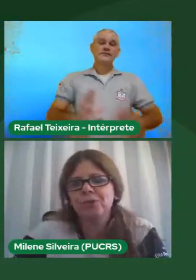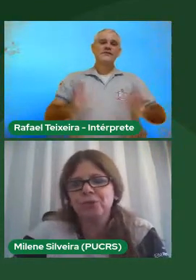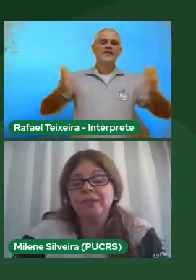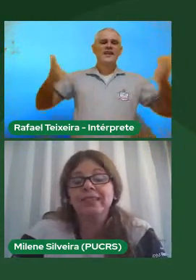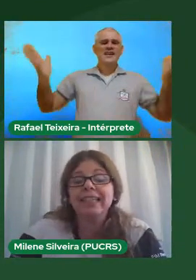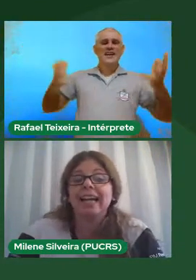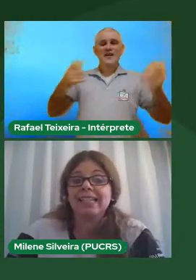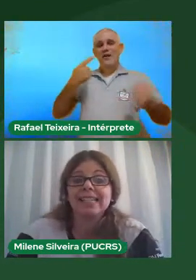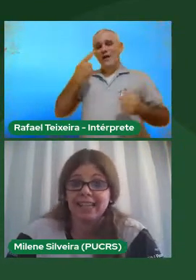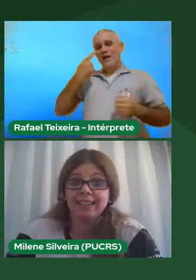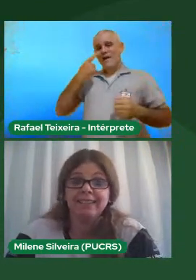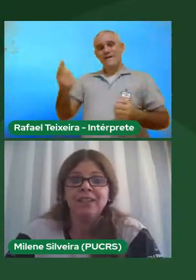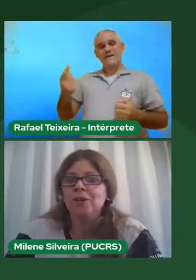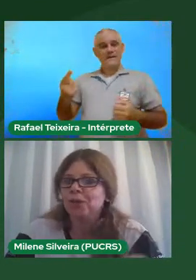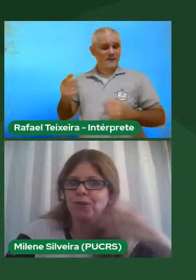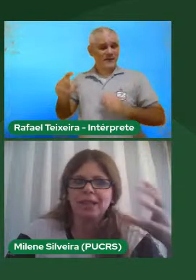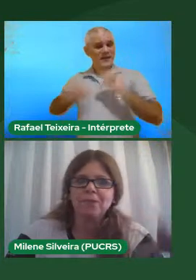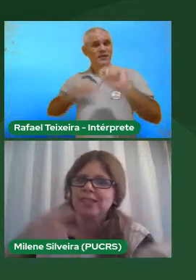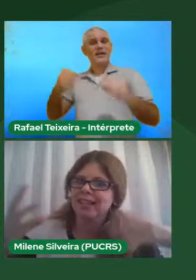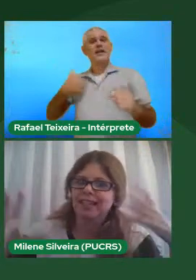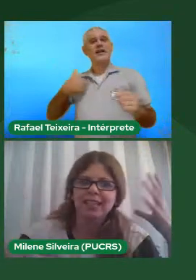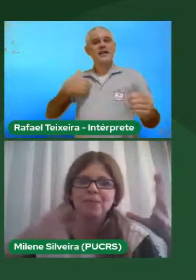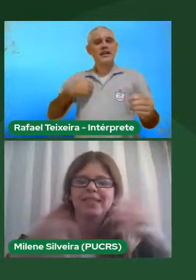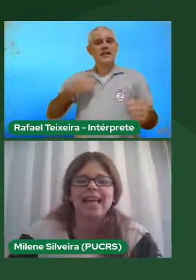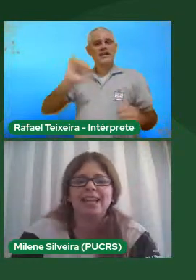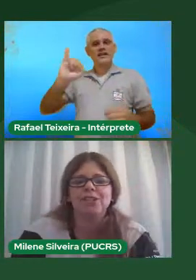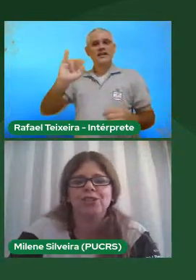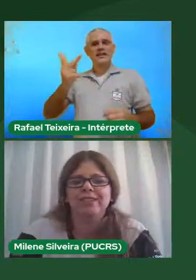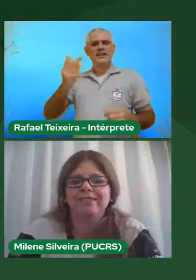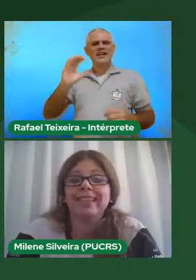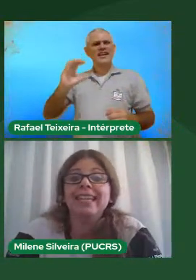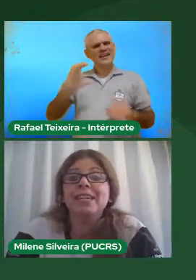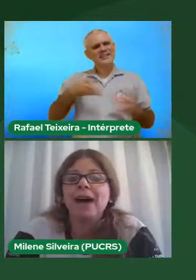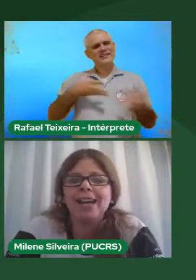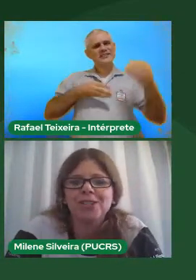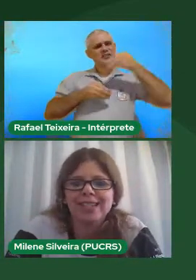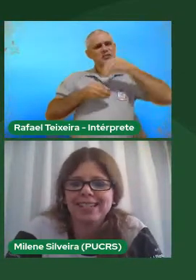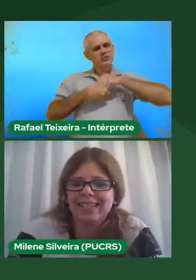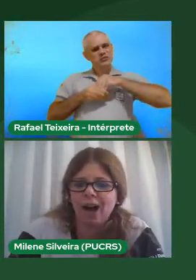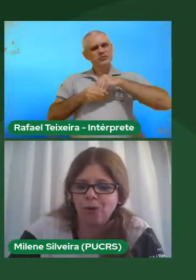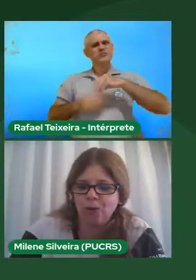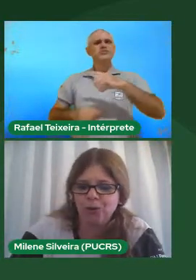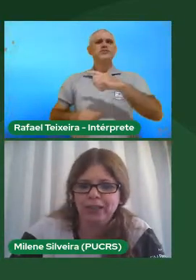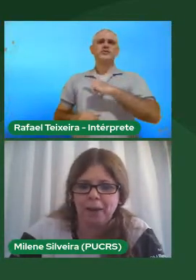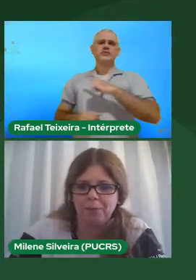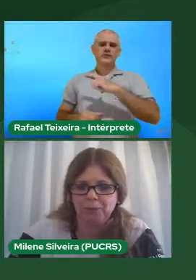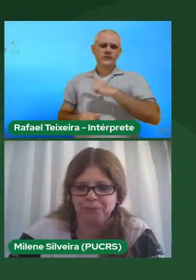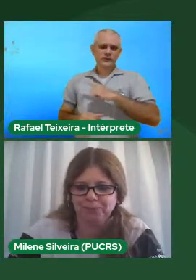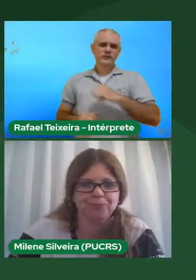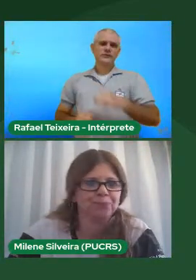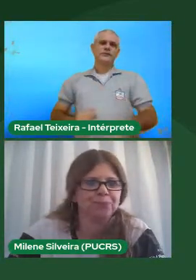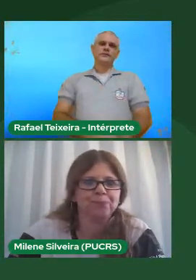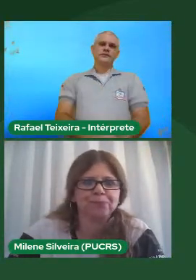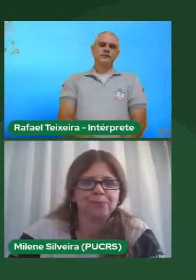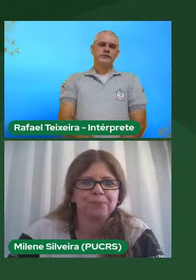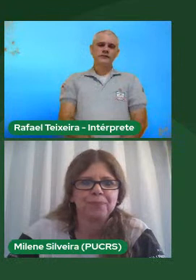lentes do IHC, que eu vou estar mostrando aqui uma série de imagens ao longo do tempo.